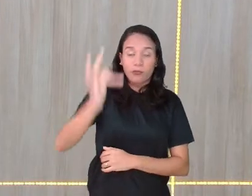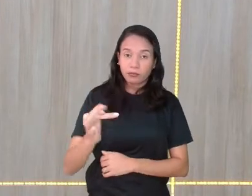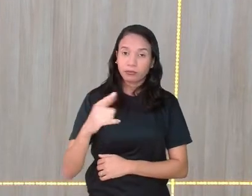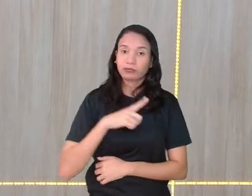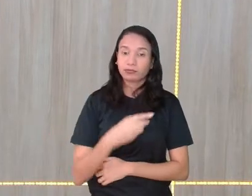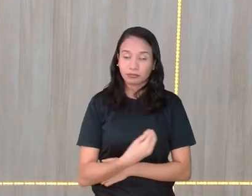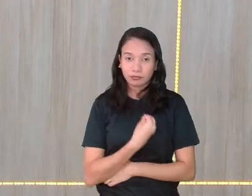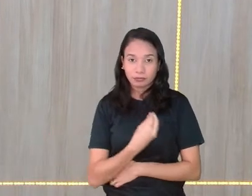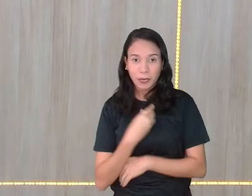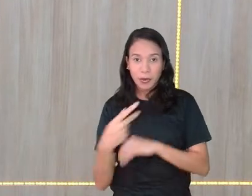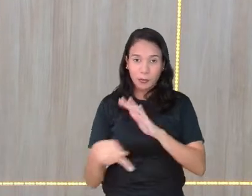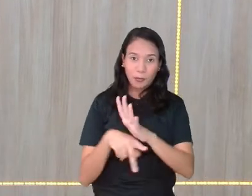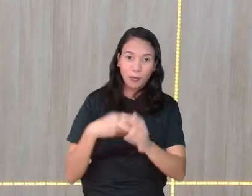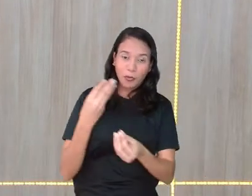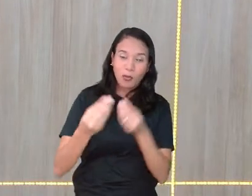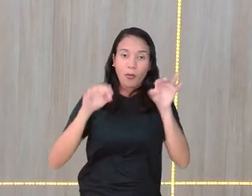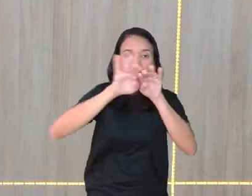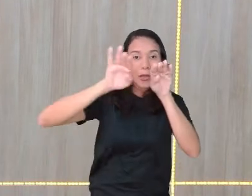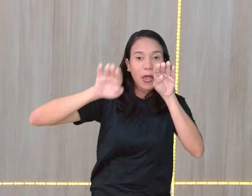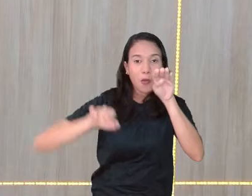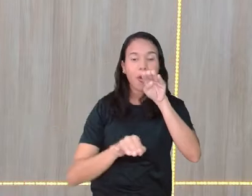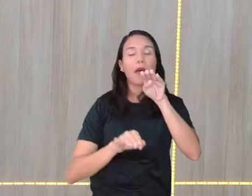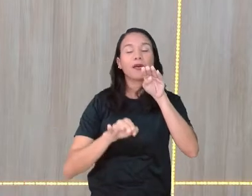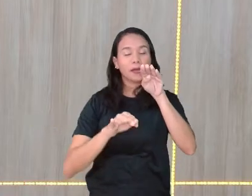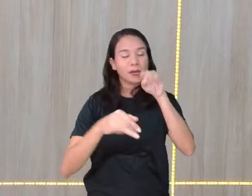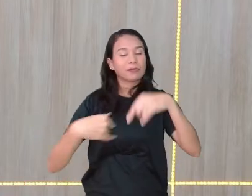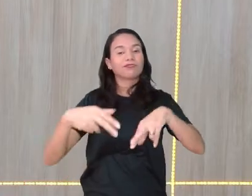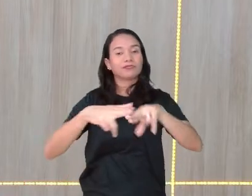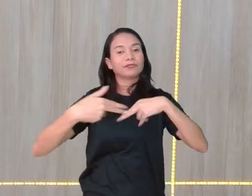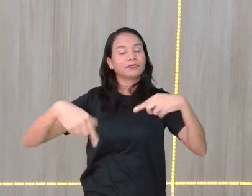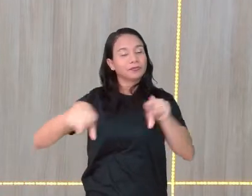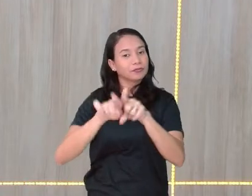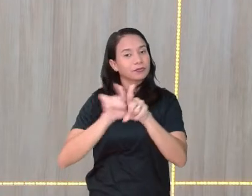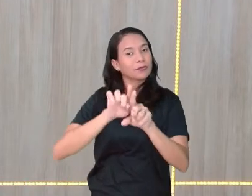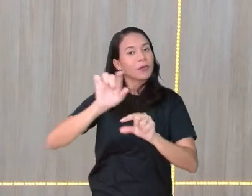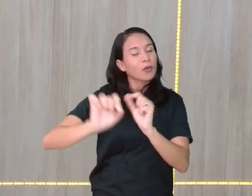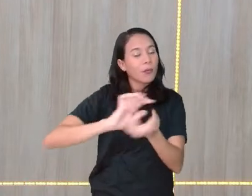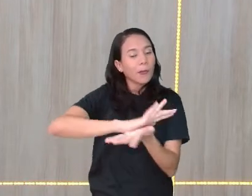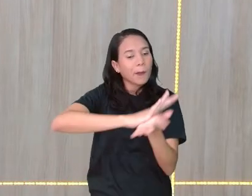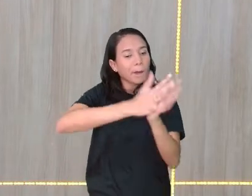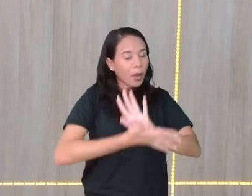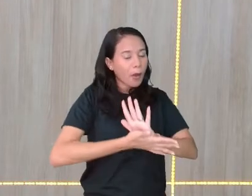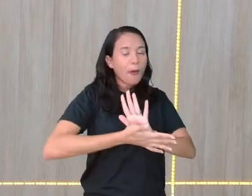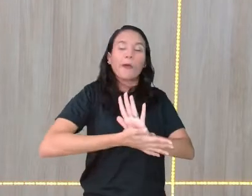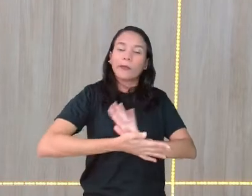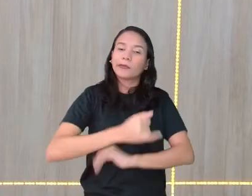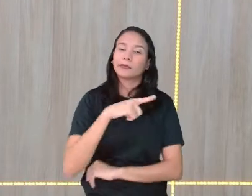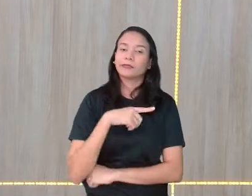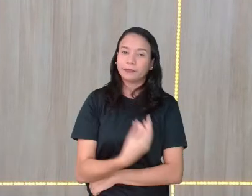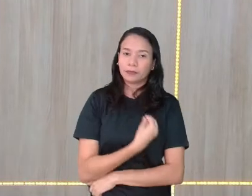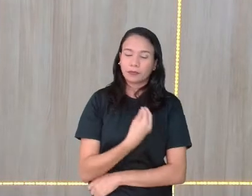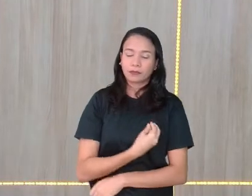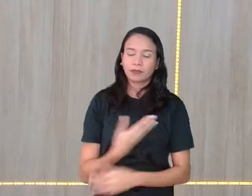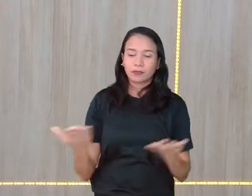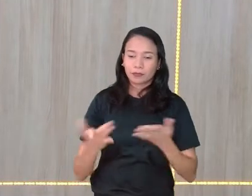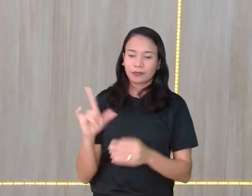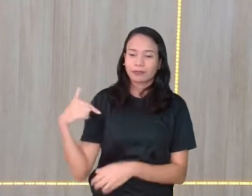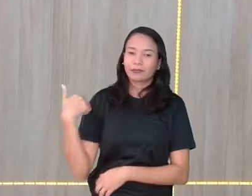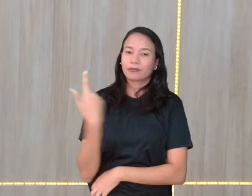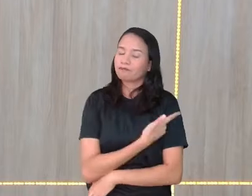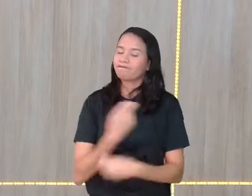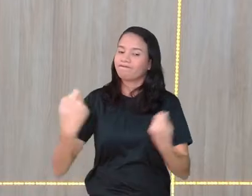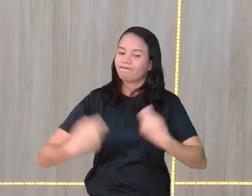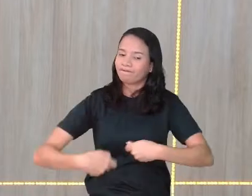quadro das desigualdades, da questão dos preconceitos, que são barreiras que a gente precisa